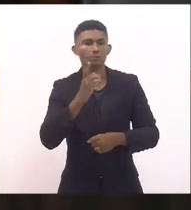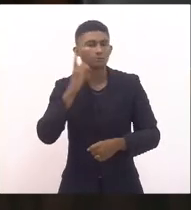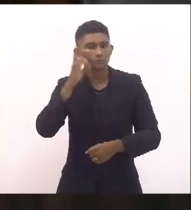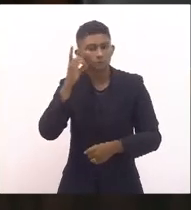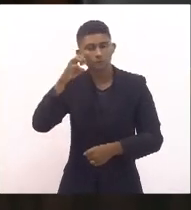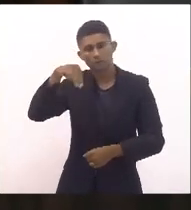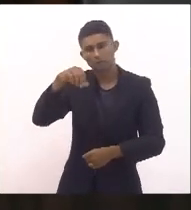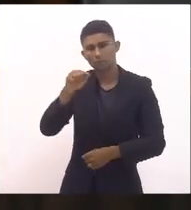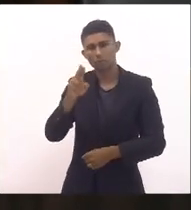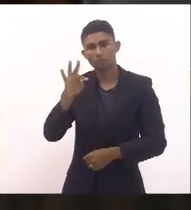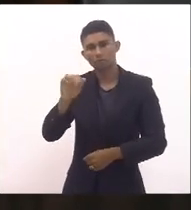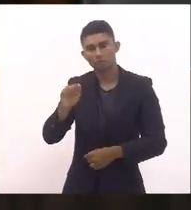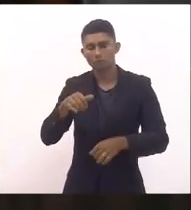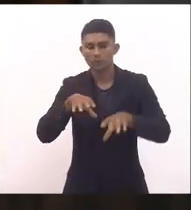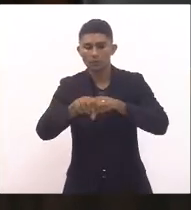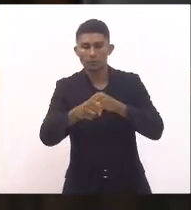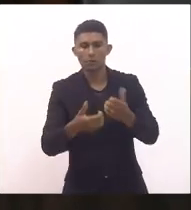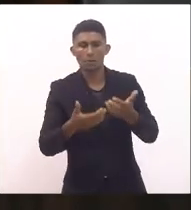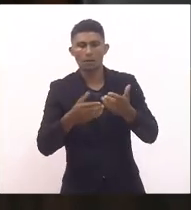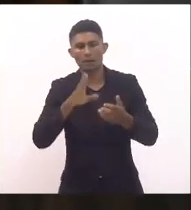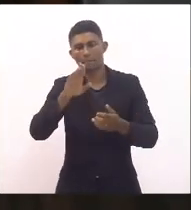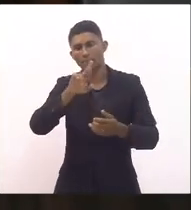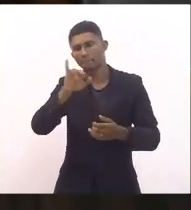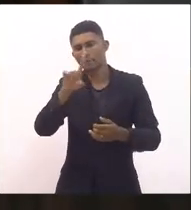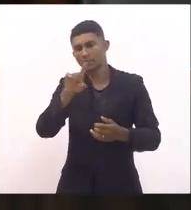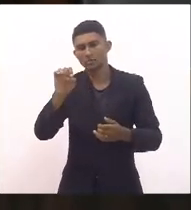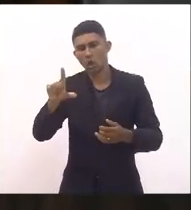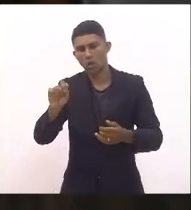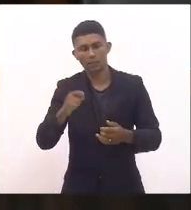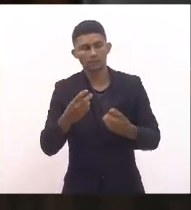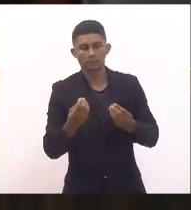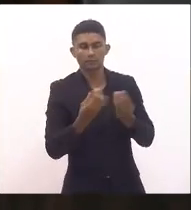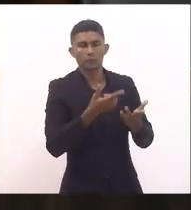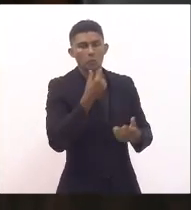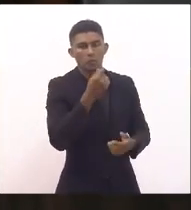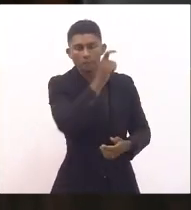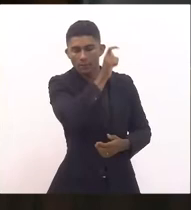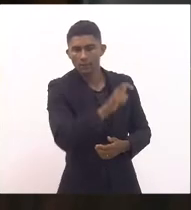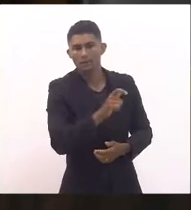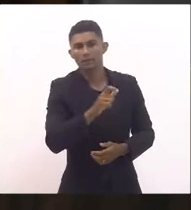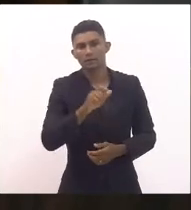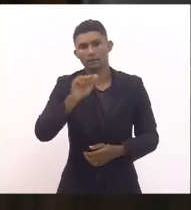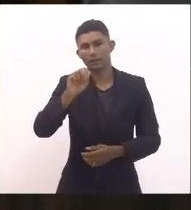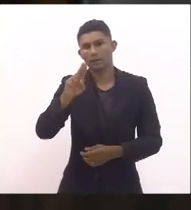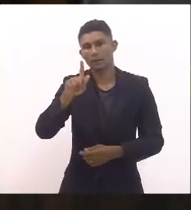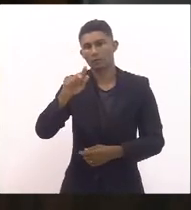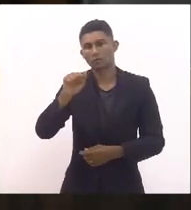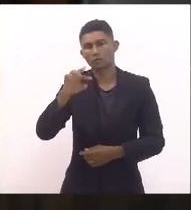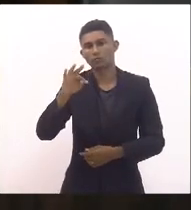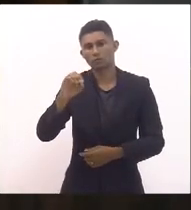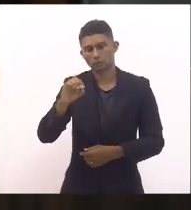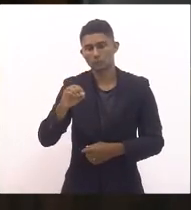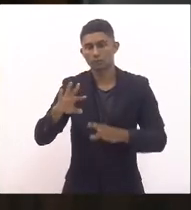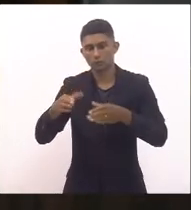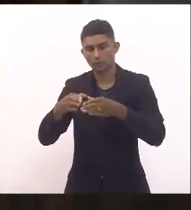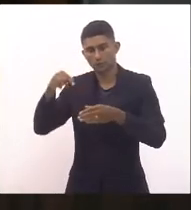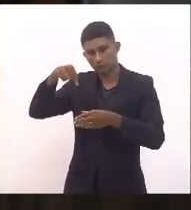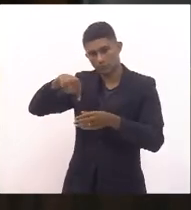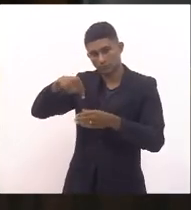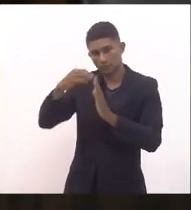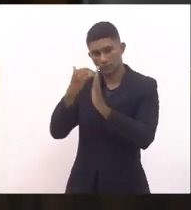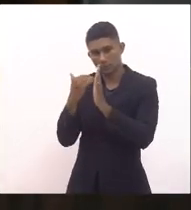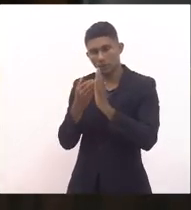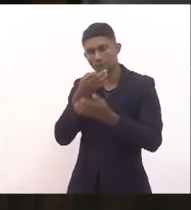que concede o diploma Leonel Blizola, excelentíssimo senhor Augusto Lopes de Almeida Ribeiro. Pareceres da Comissão de Normas Internas e